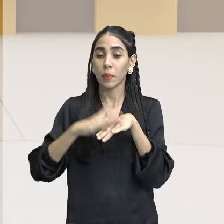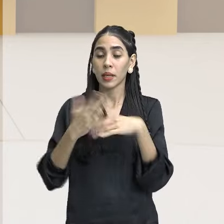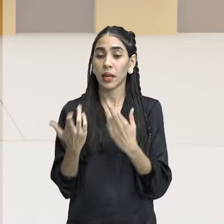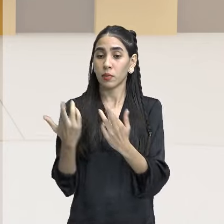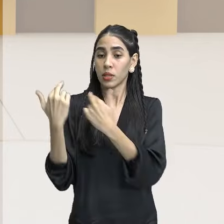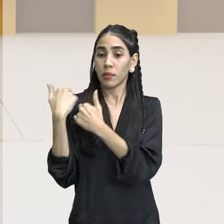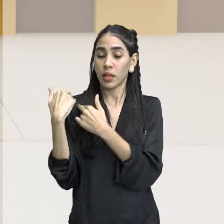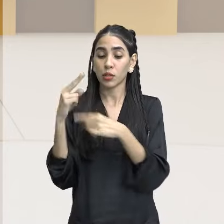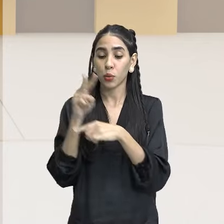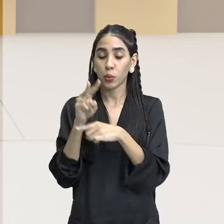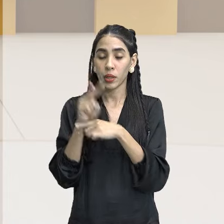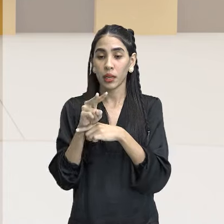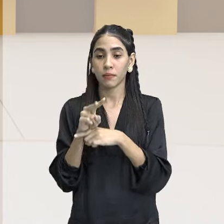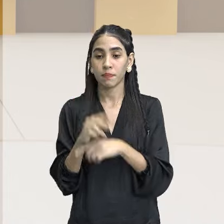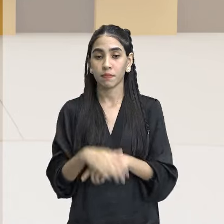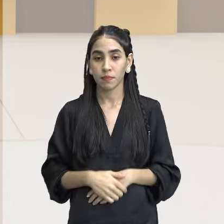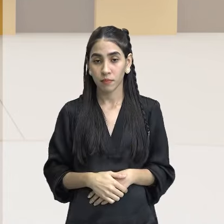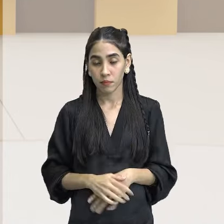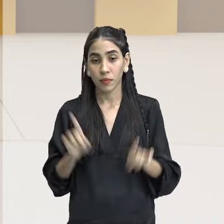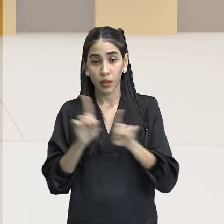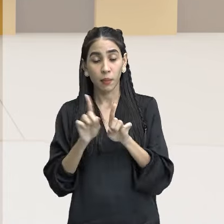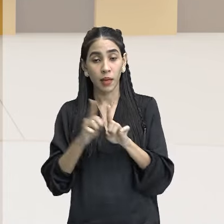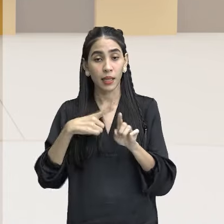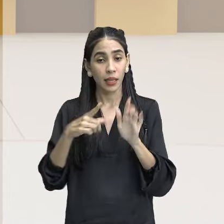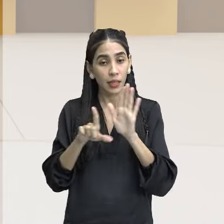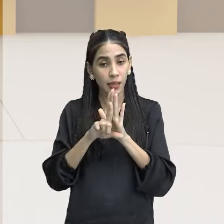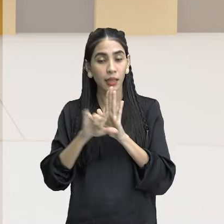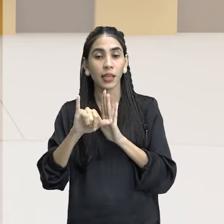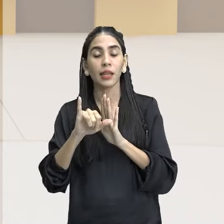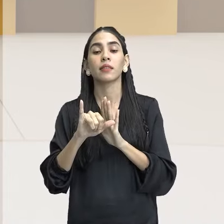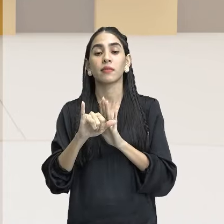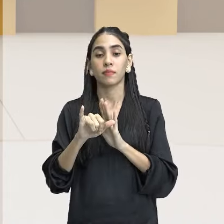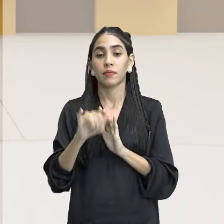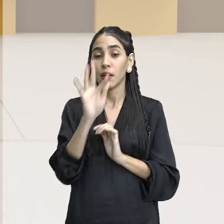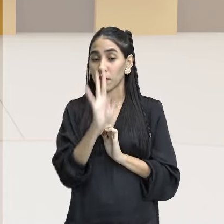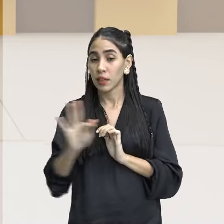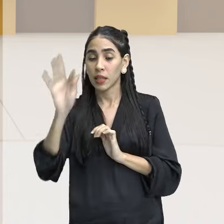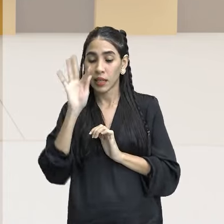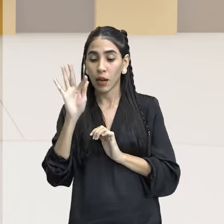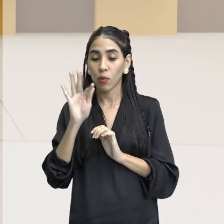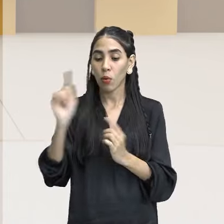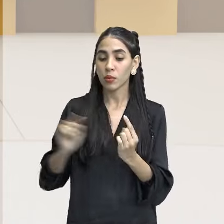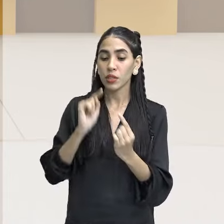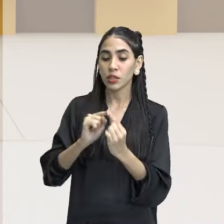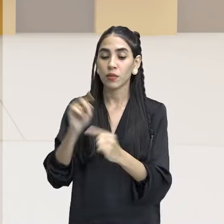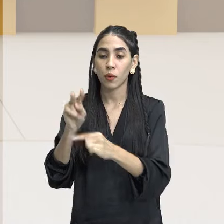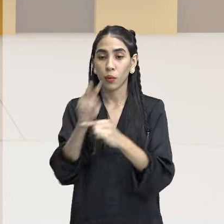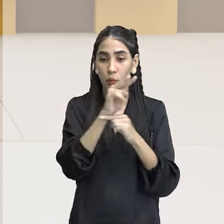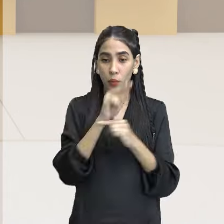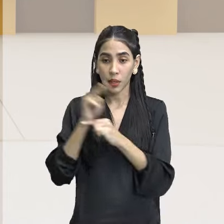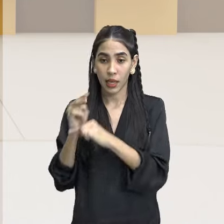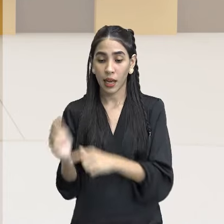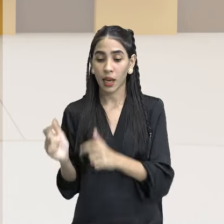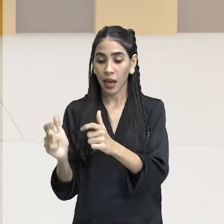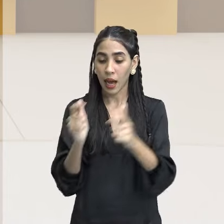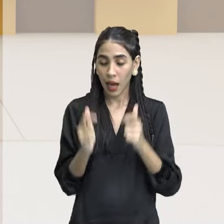né? Além disso, existem leis federais que acabam cuidando dessas áreas para o quê? Para ocorrer